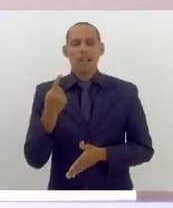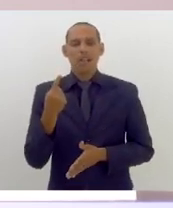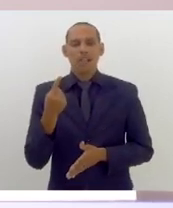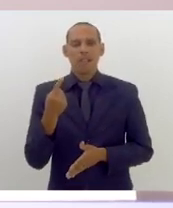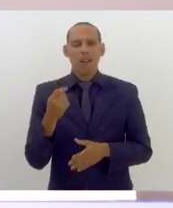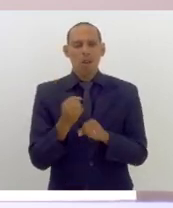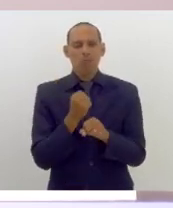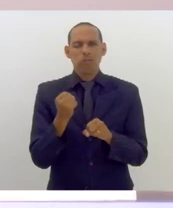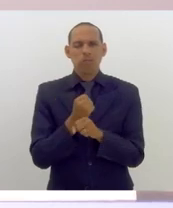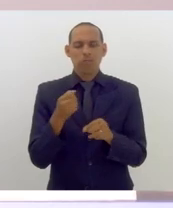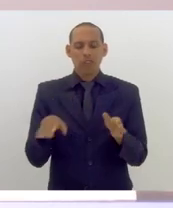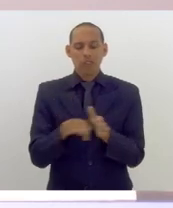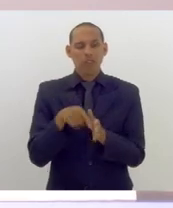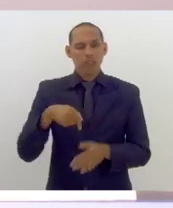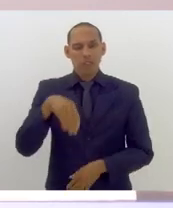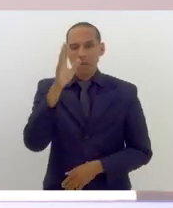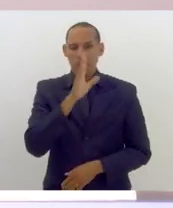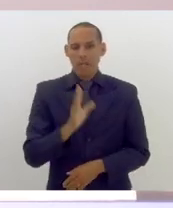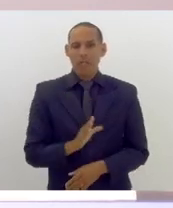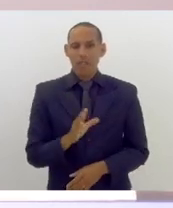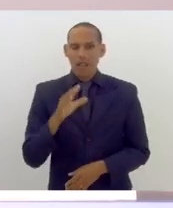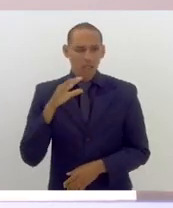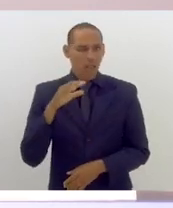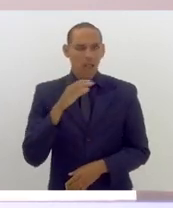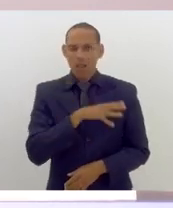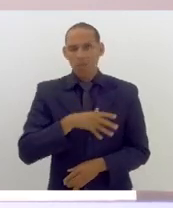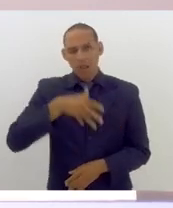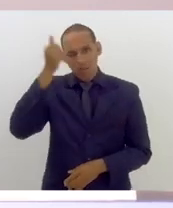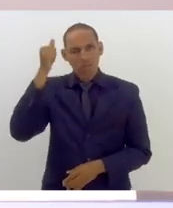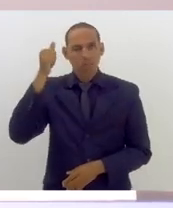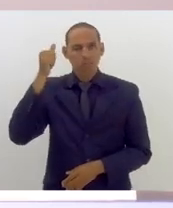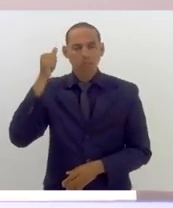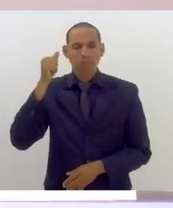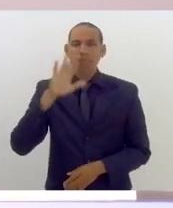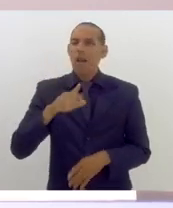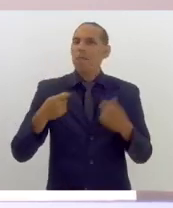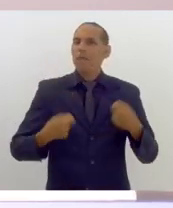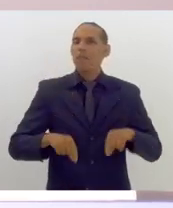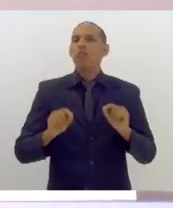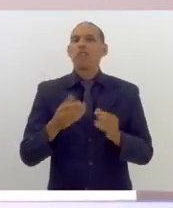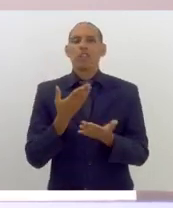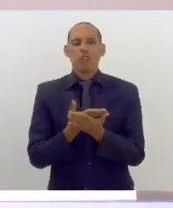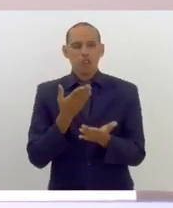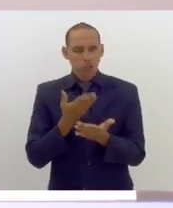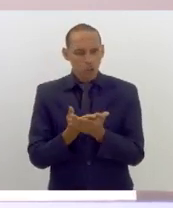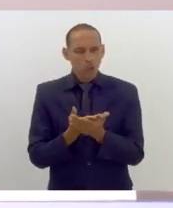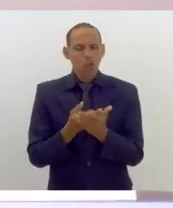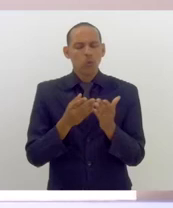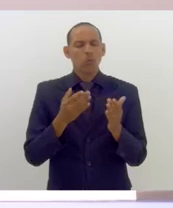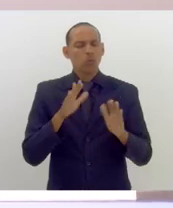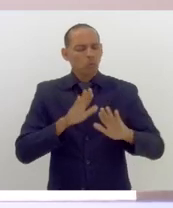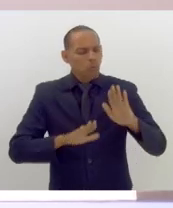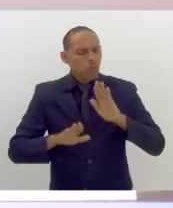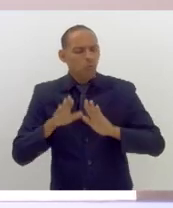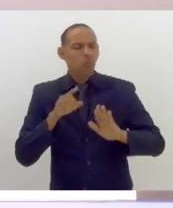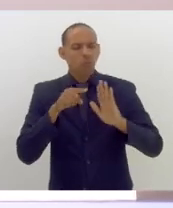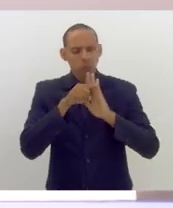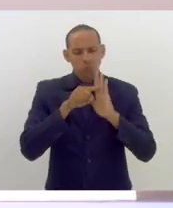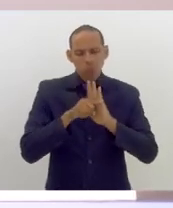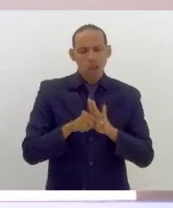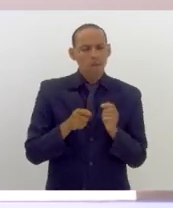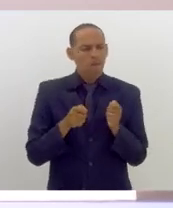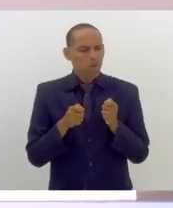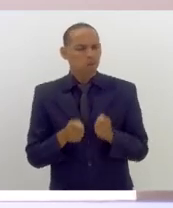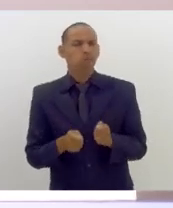desses chega ao Brasil assim por si só já exigiria a realização de estudos cuidadosos e rigorosos antes da